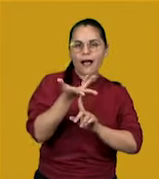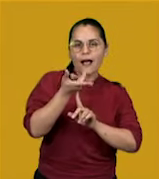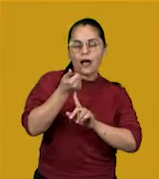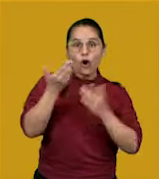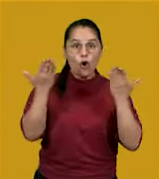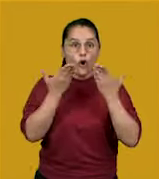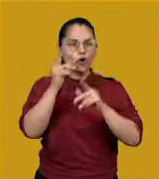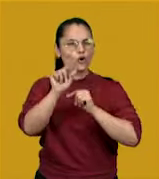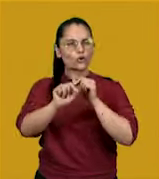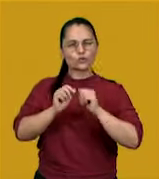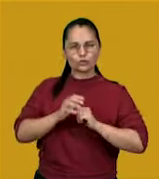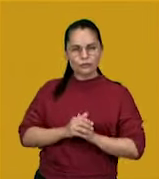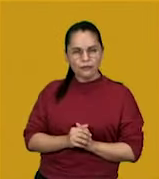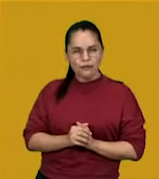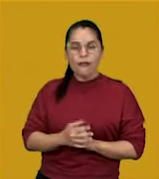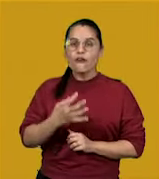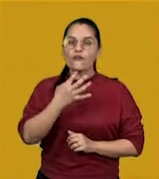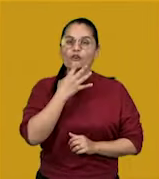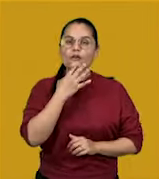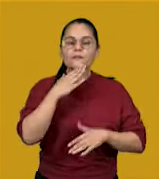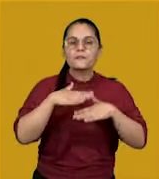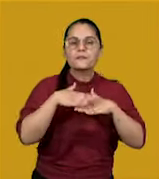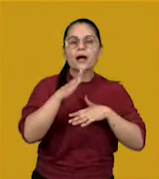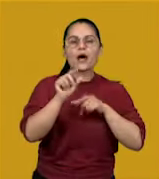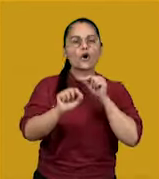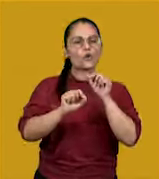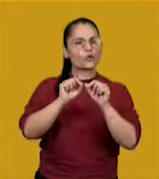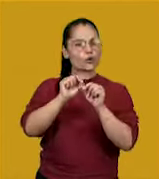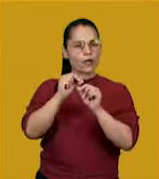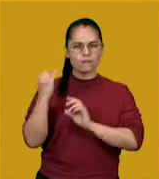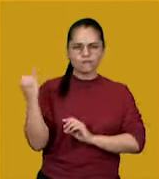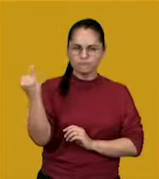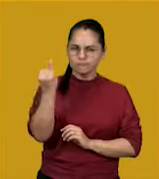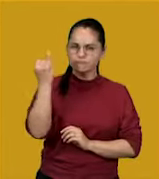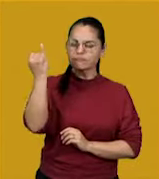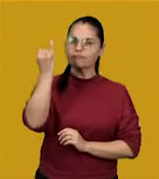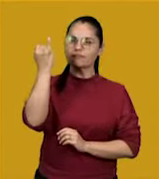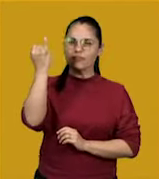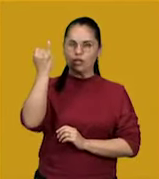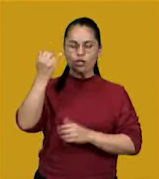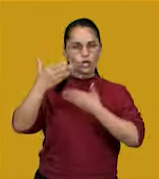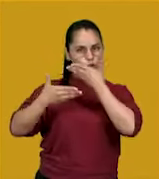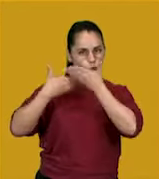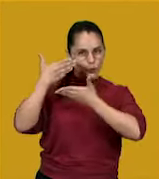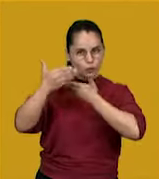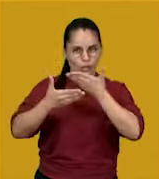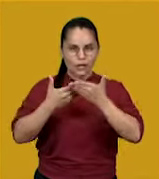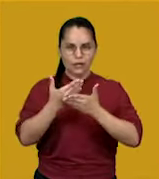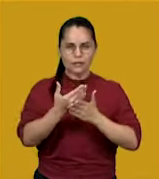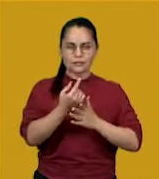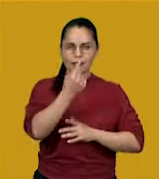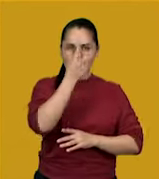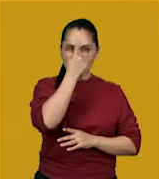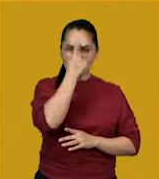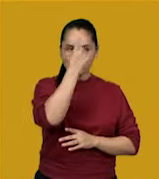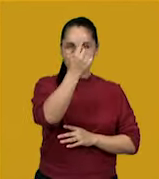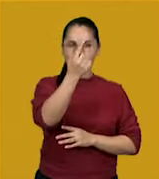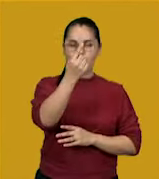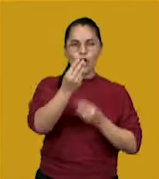de hoje, nós vamos conhecer um pouco mais sobre a importância do processo criativo nas produções de